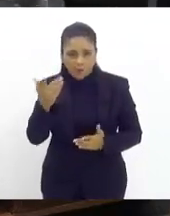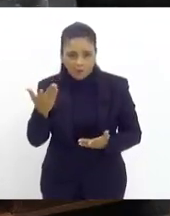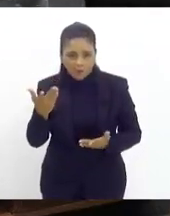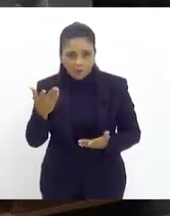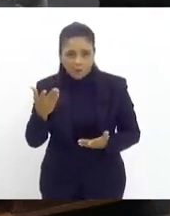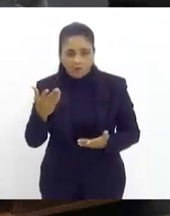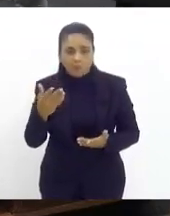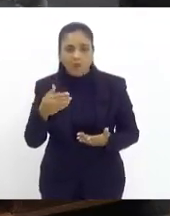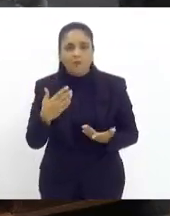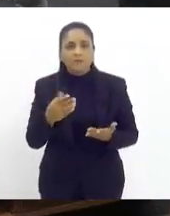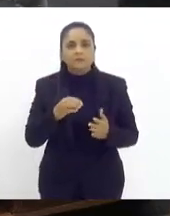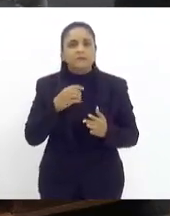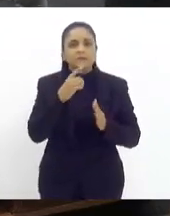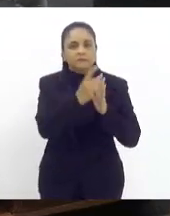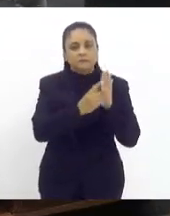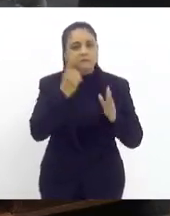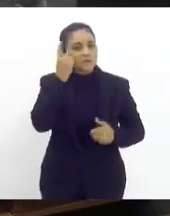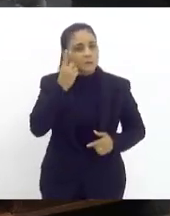Deputado